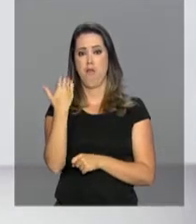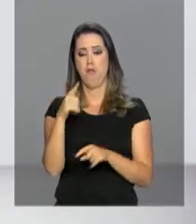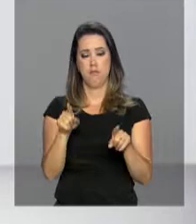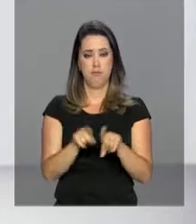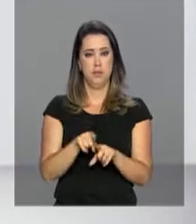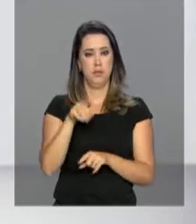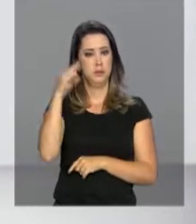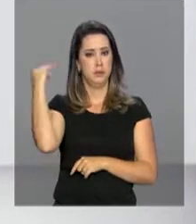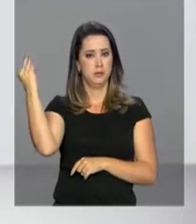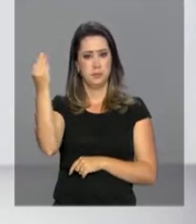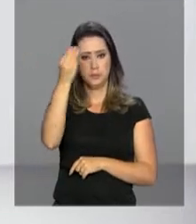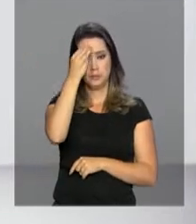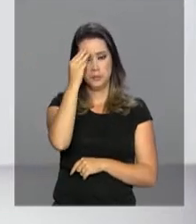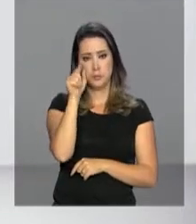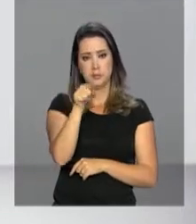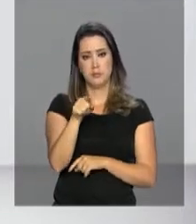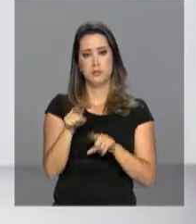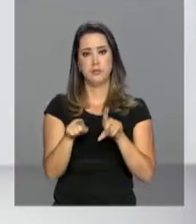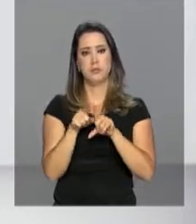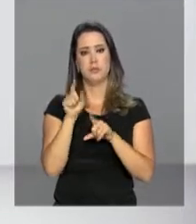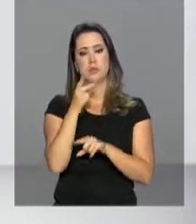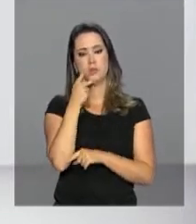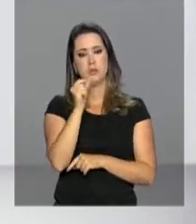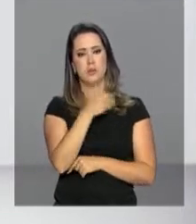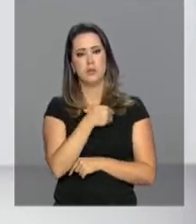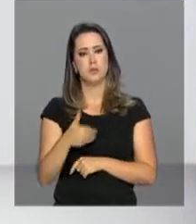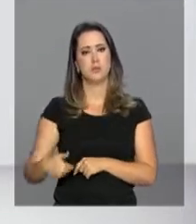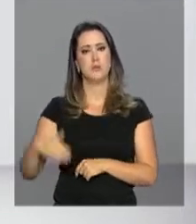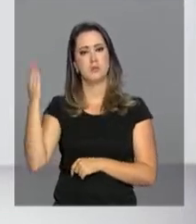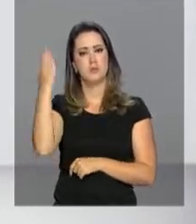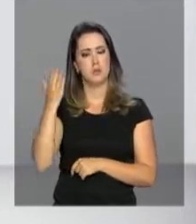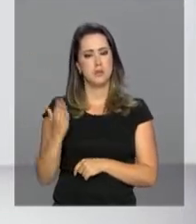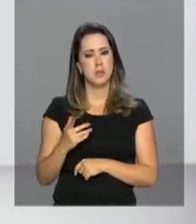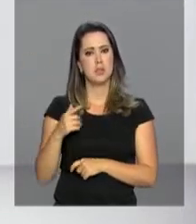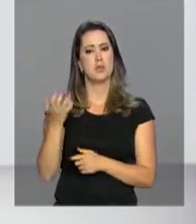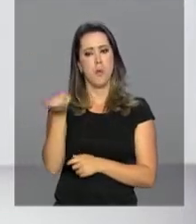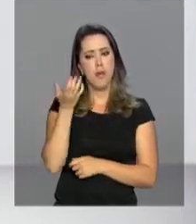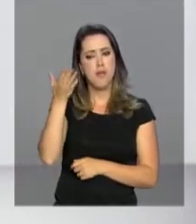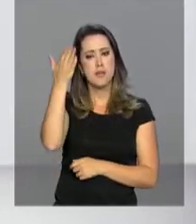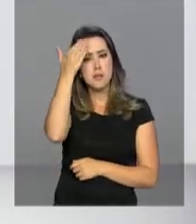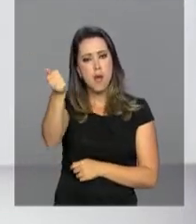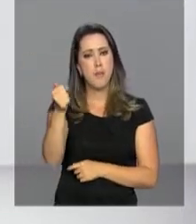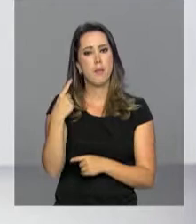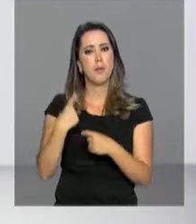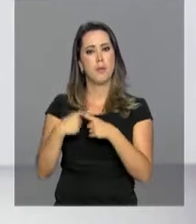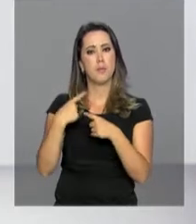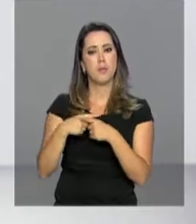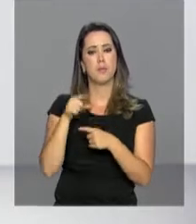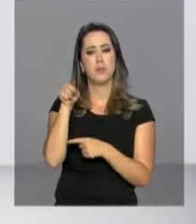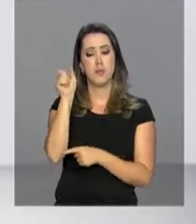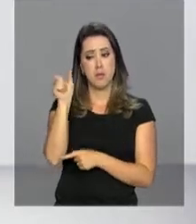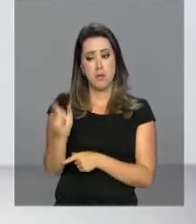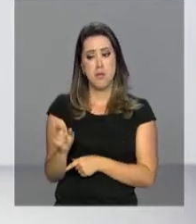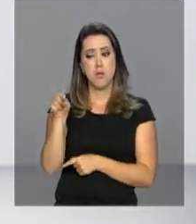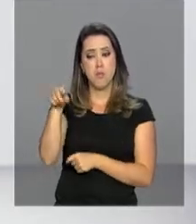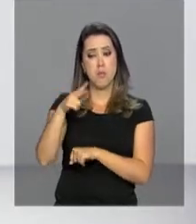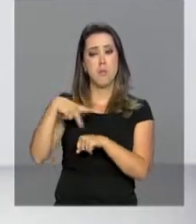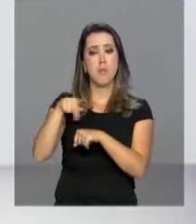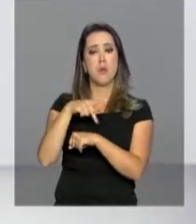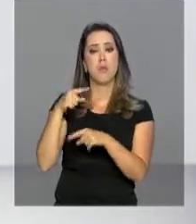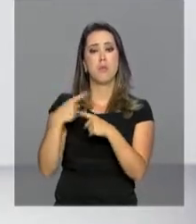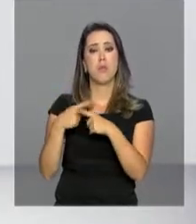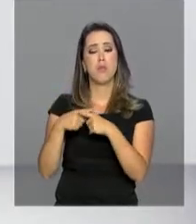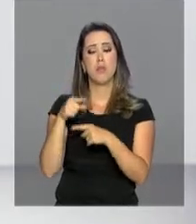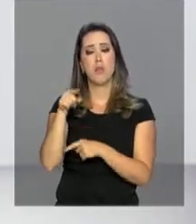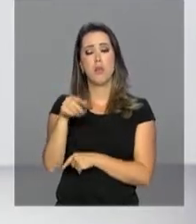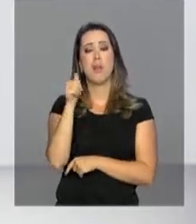interino das relações exteriores disse que o governo brasileiro cobrou esclarecimentos junto às autoridades da nicarágua sobre